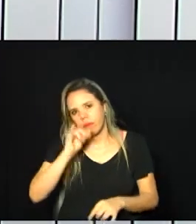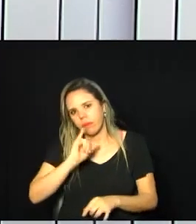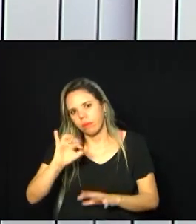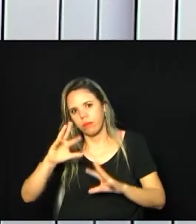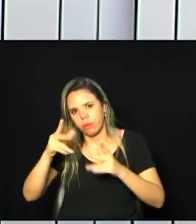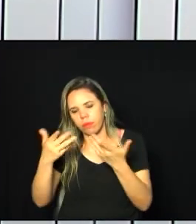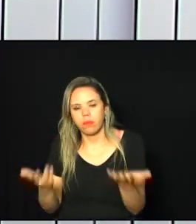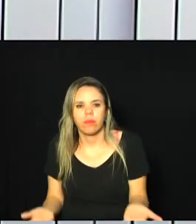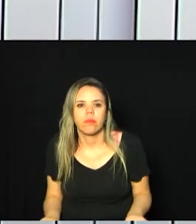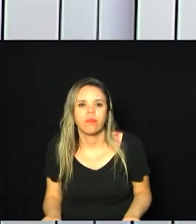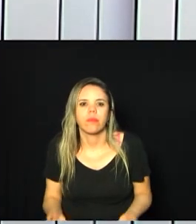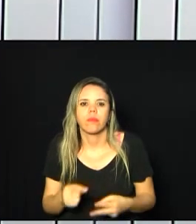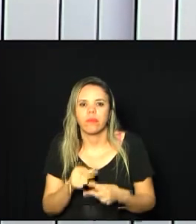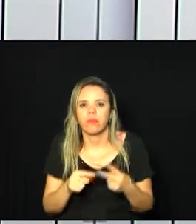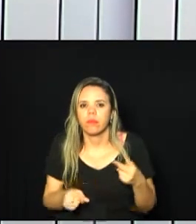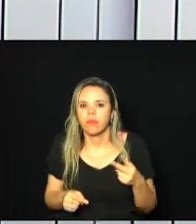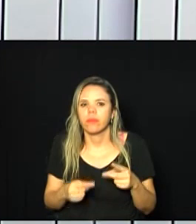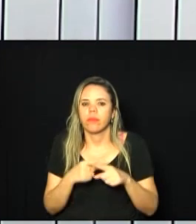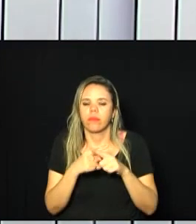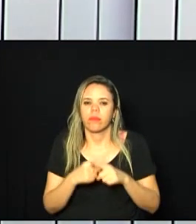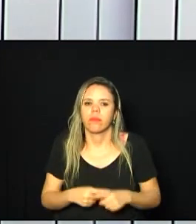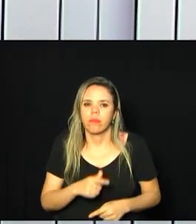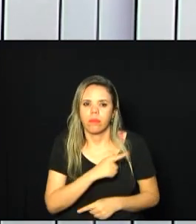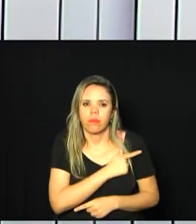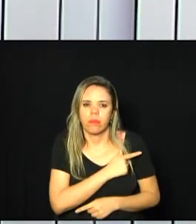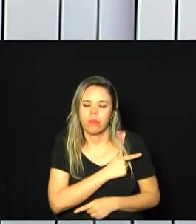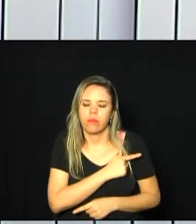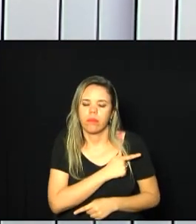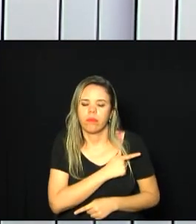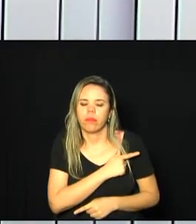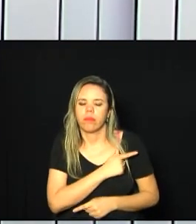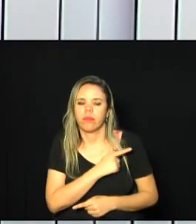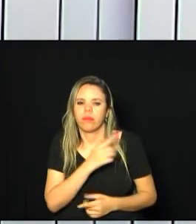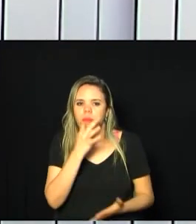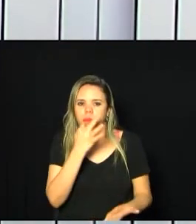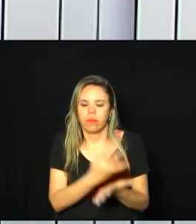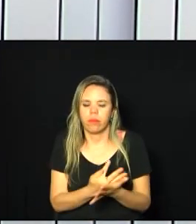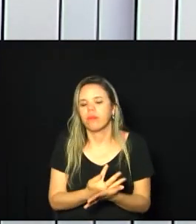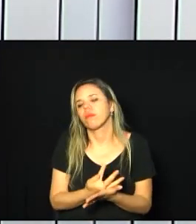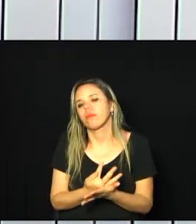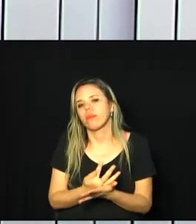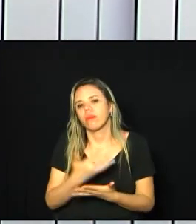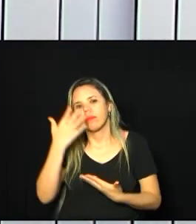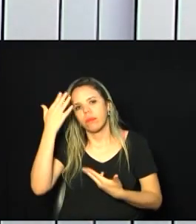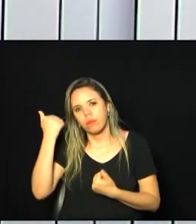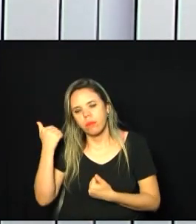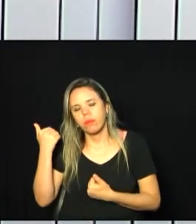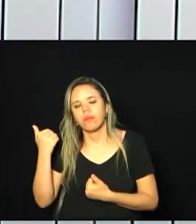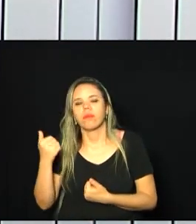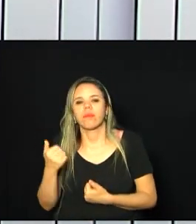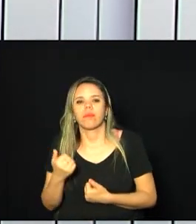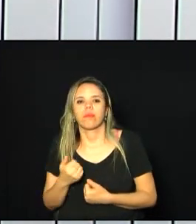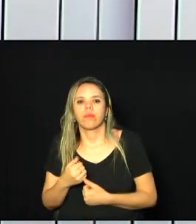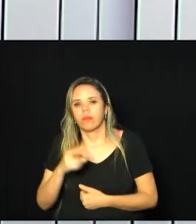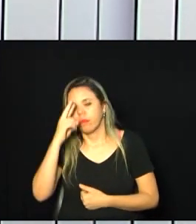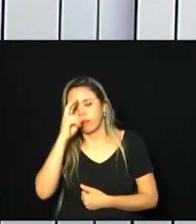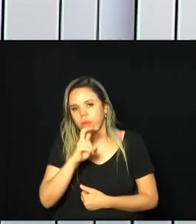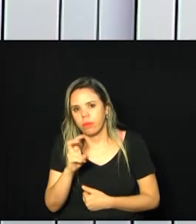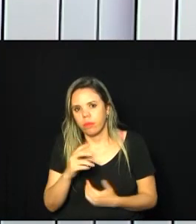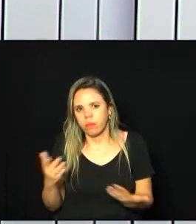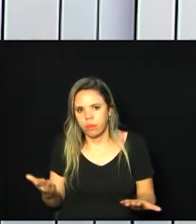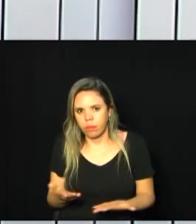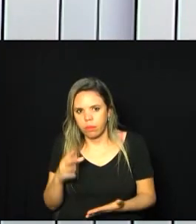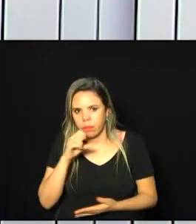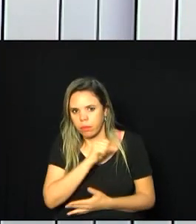gente conta a história dessas duas partidas, Guarani e Confiança, Remo e Ponte Preta. 12h55